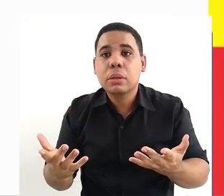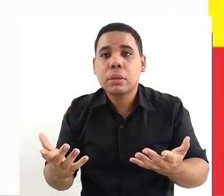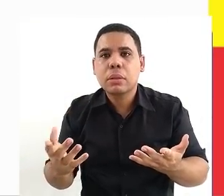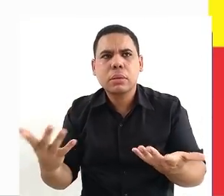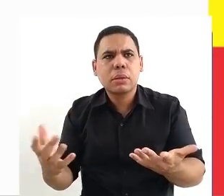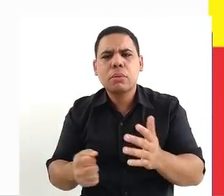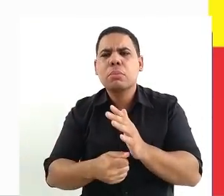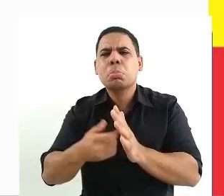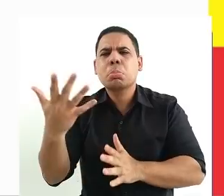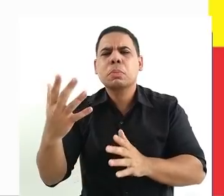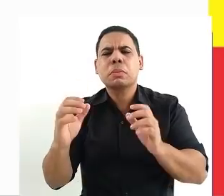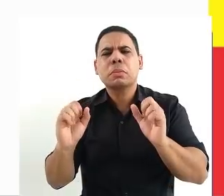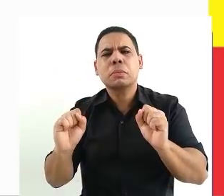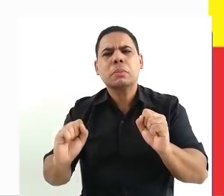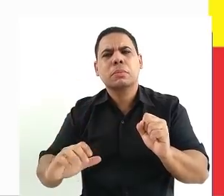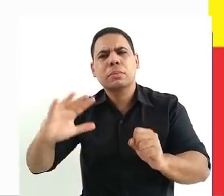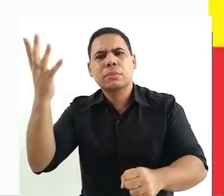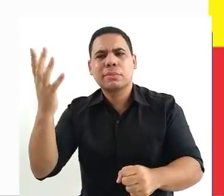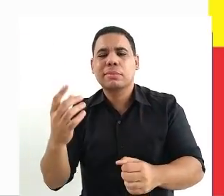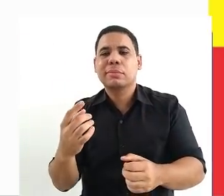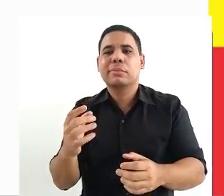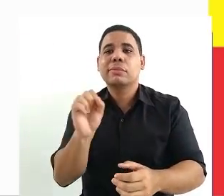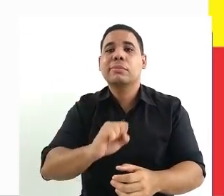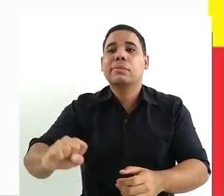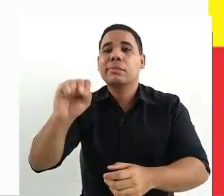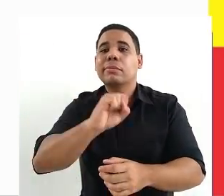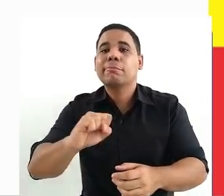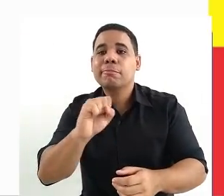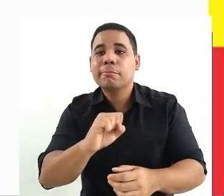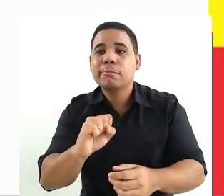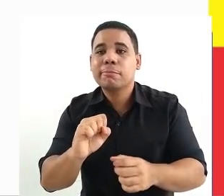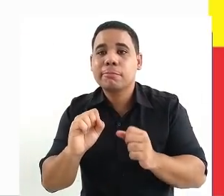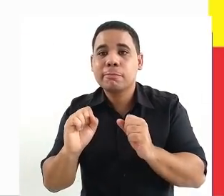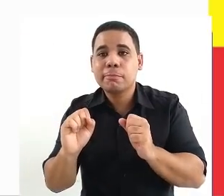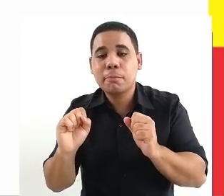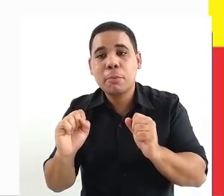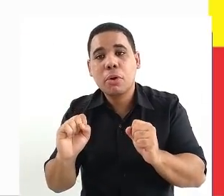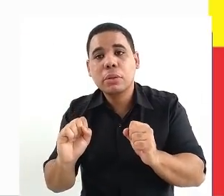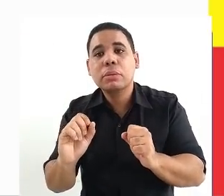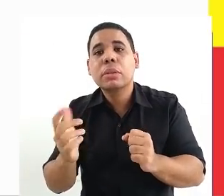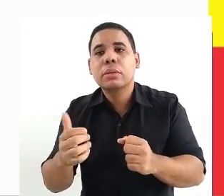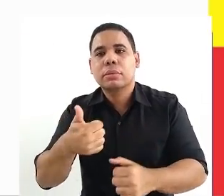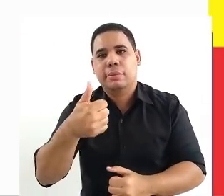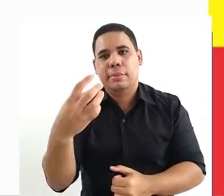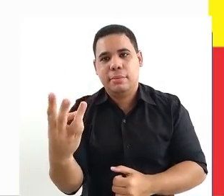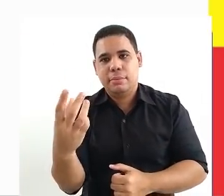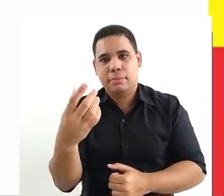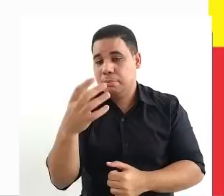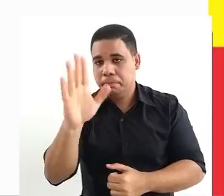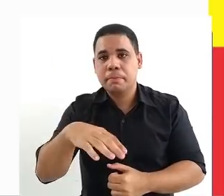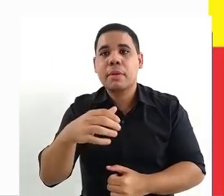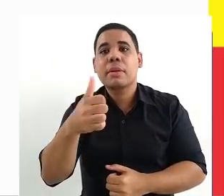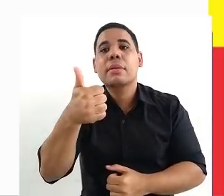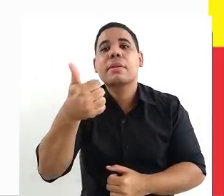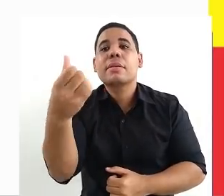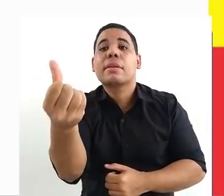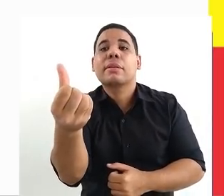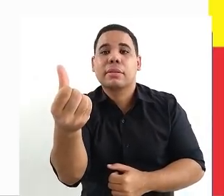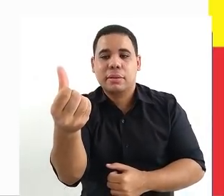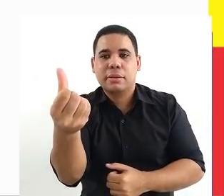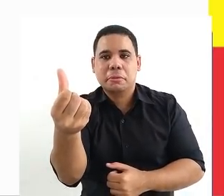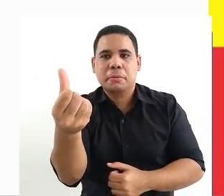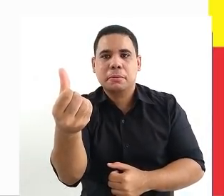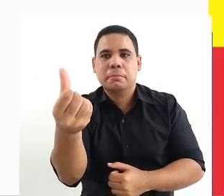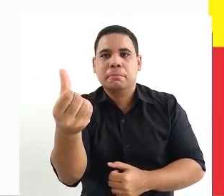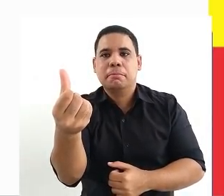solteiro. Então, qual é a possibilidade de ser solteiro dentro desse conjunto todo? A gente tem 16 possibilidades